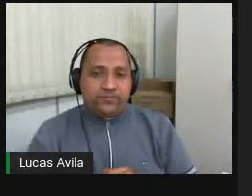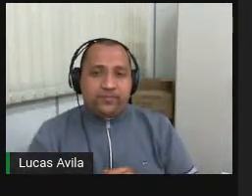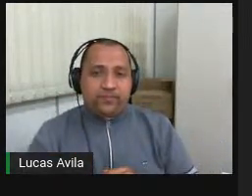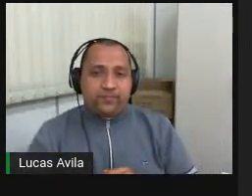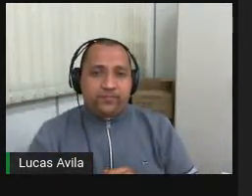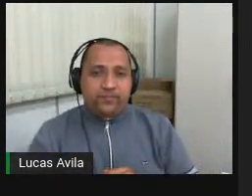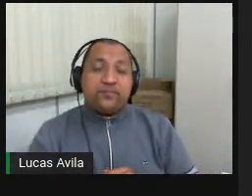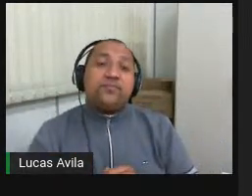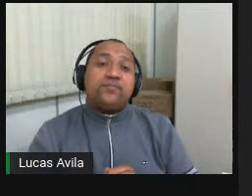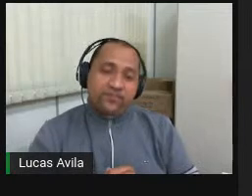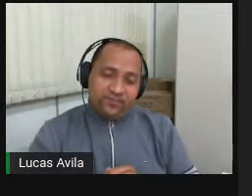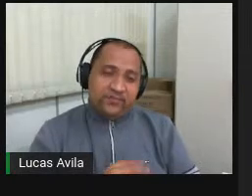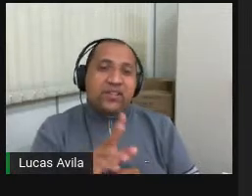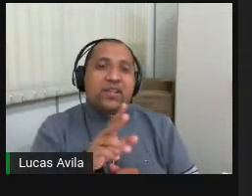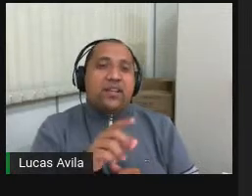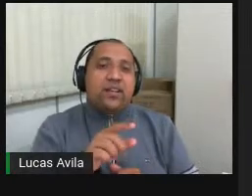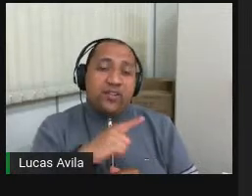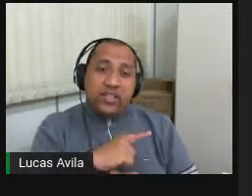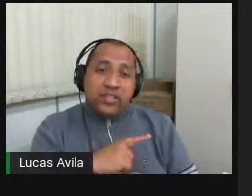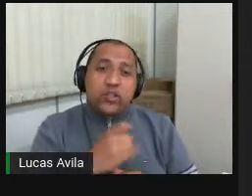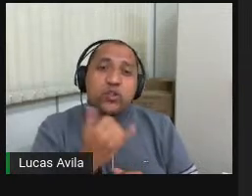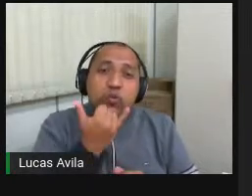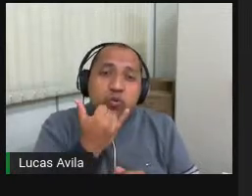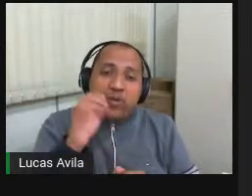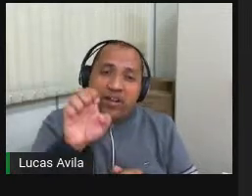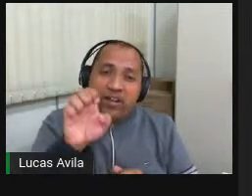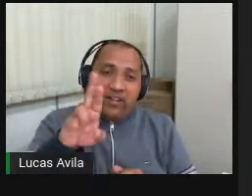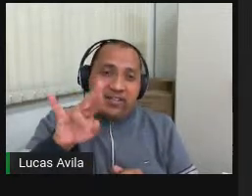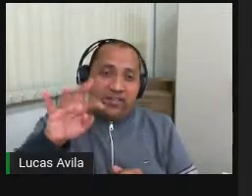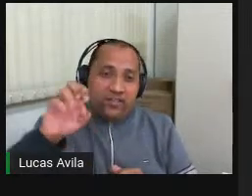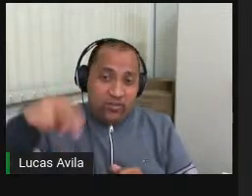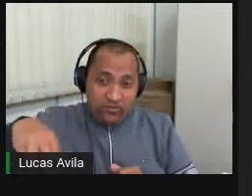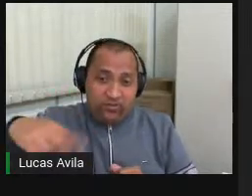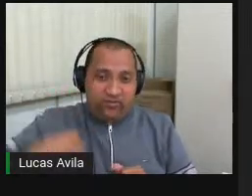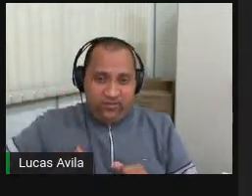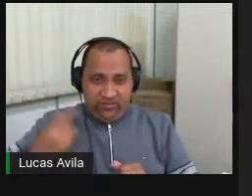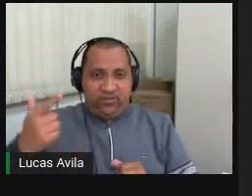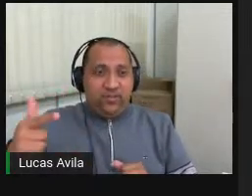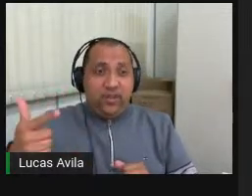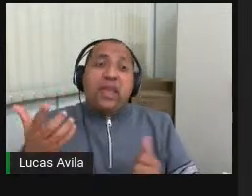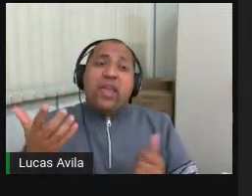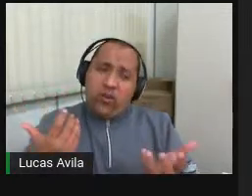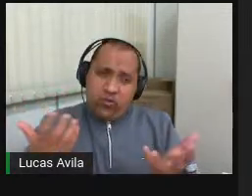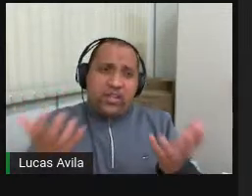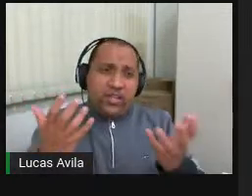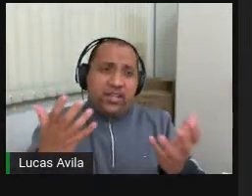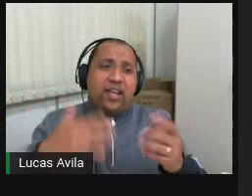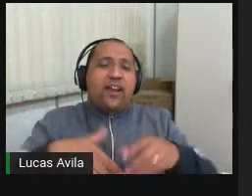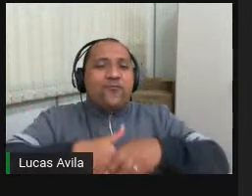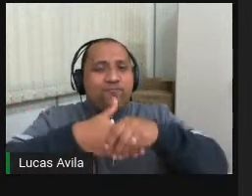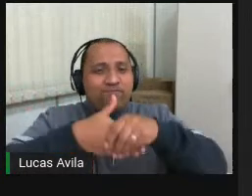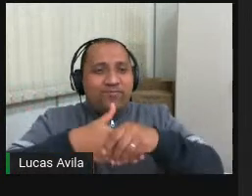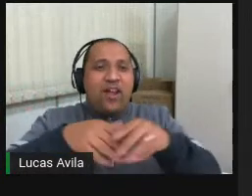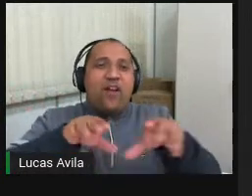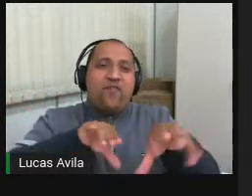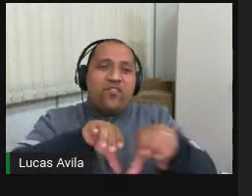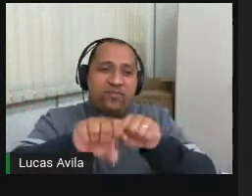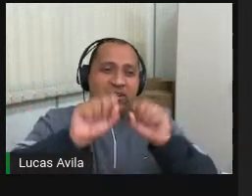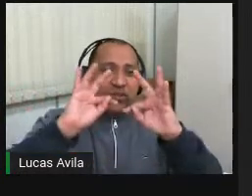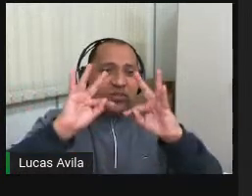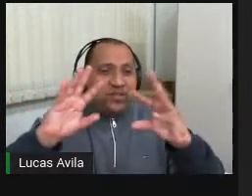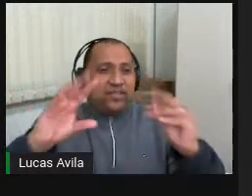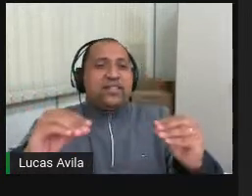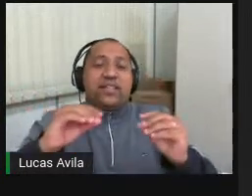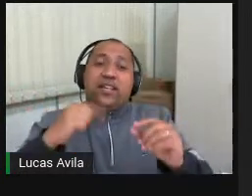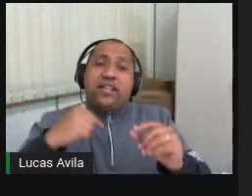Professor Everton não está hoje, então eu queria saudar a todos os formandos da pedagogia, que eu estive na coordenação